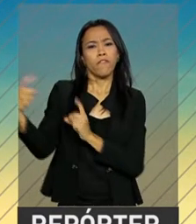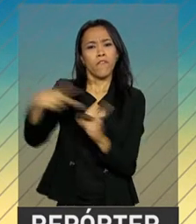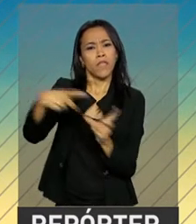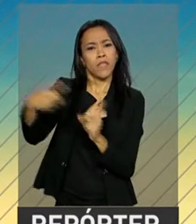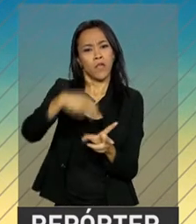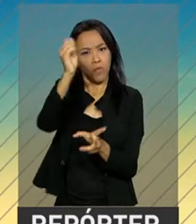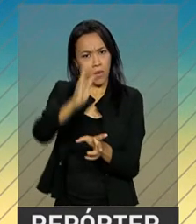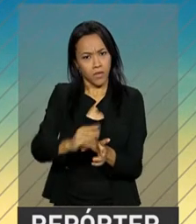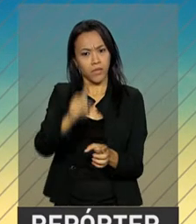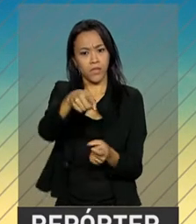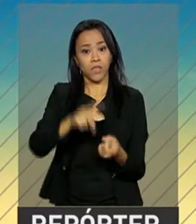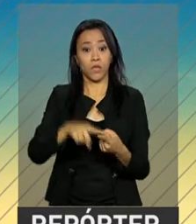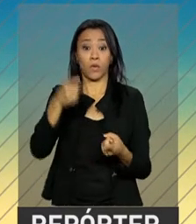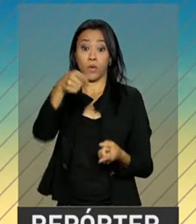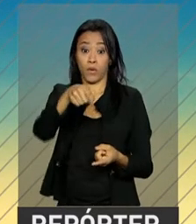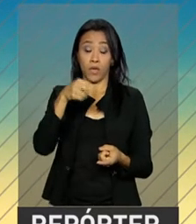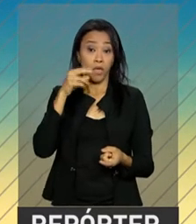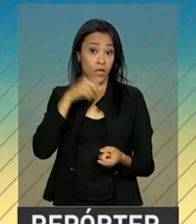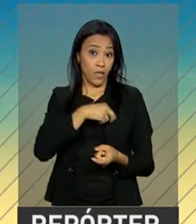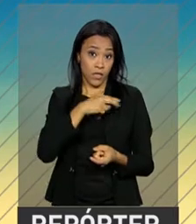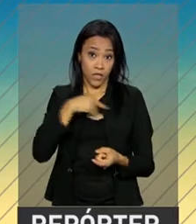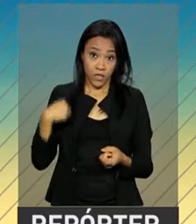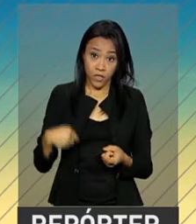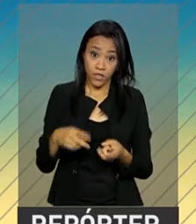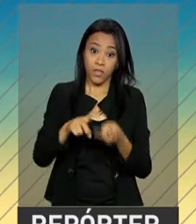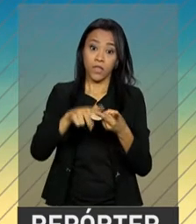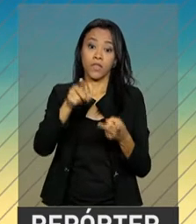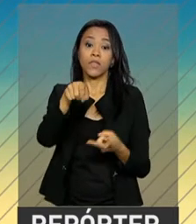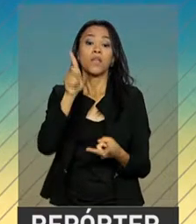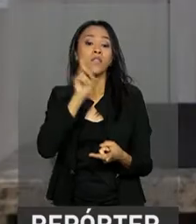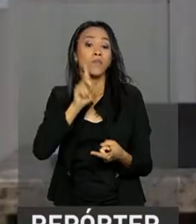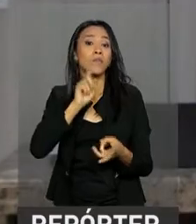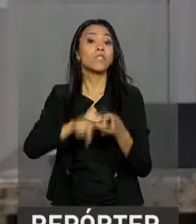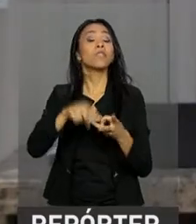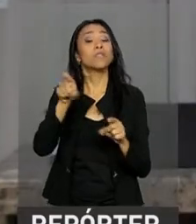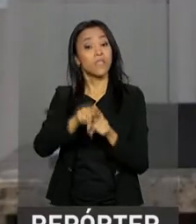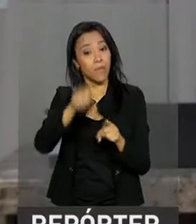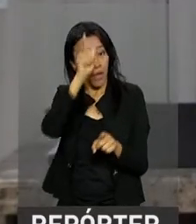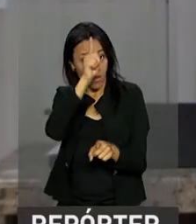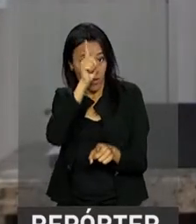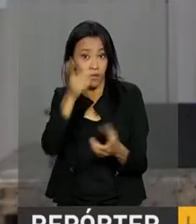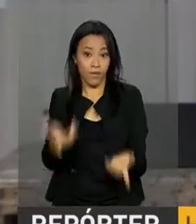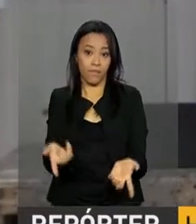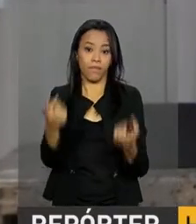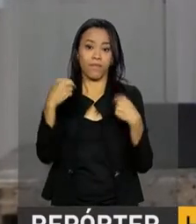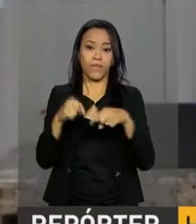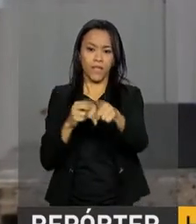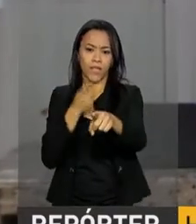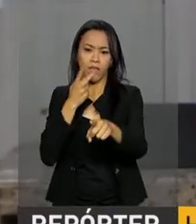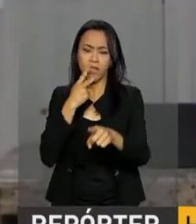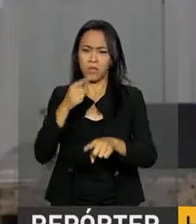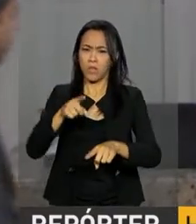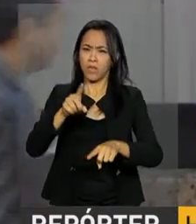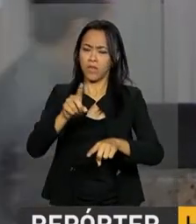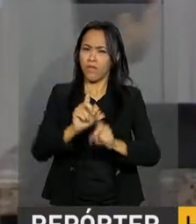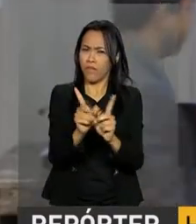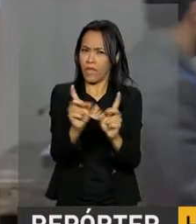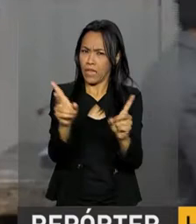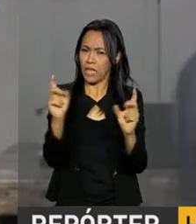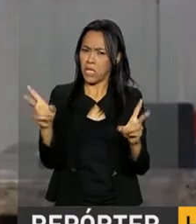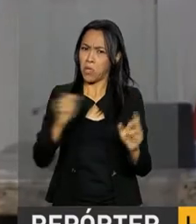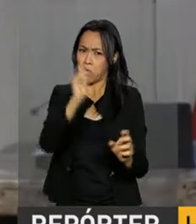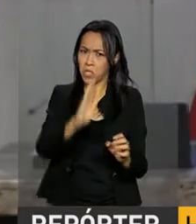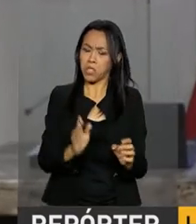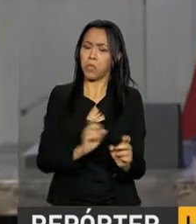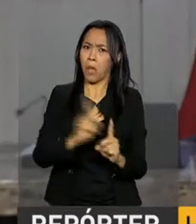em janeiro foram China, Estados Unidos e Alemanha. As exportações brasileiras cresceram para todos os principais mercados. Destaco